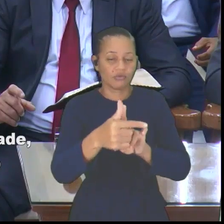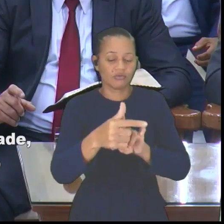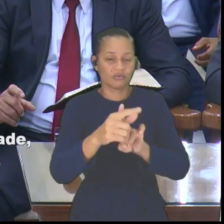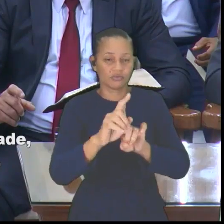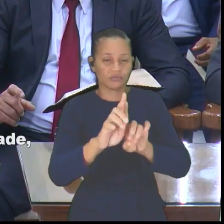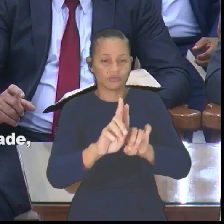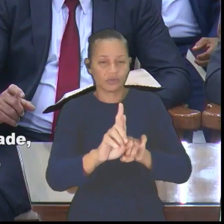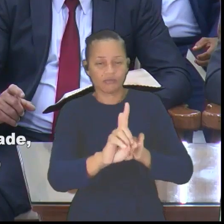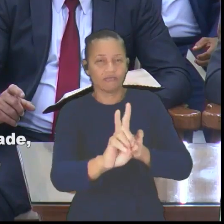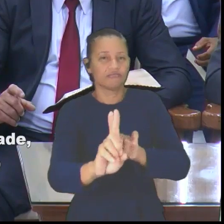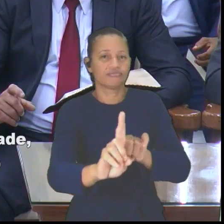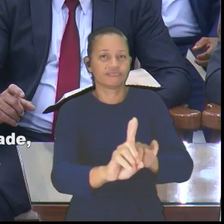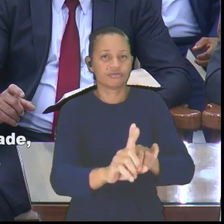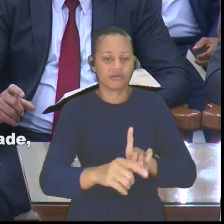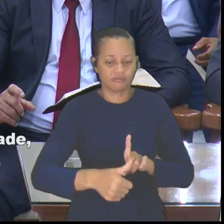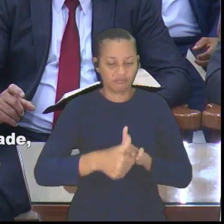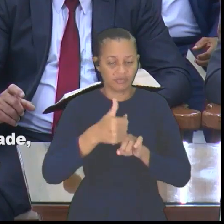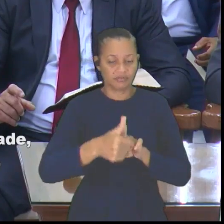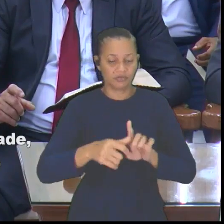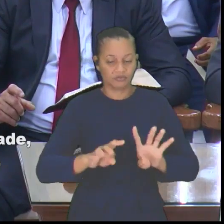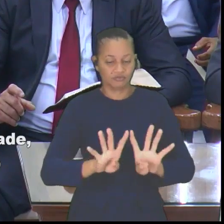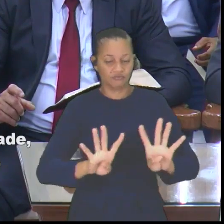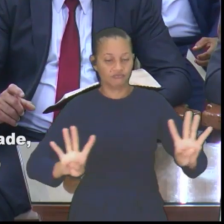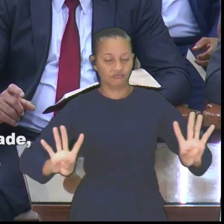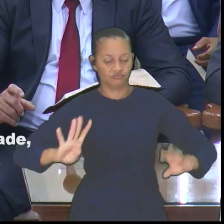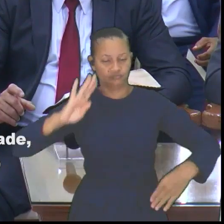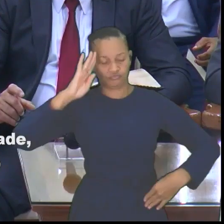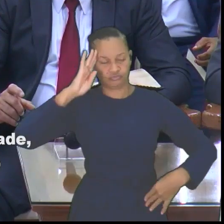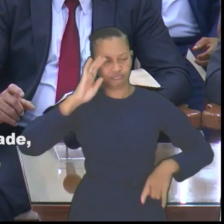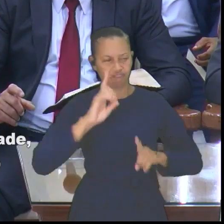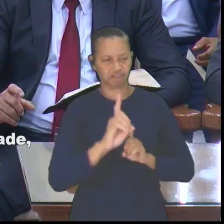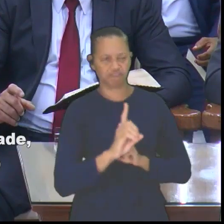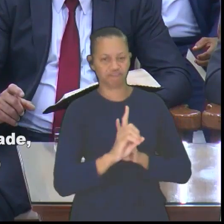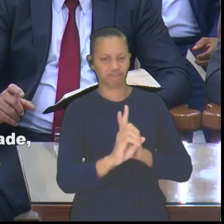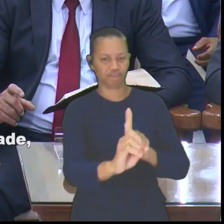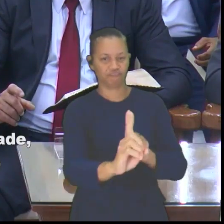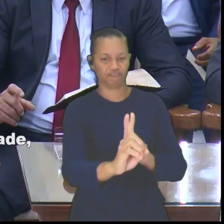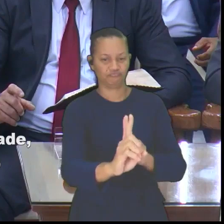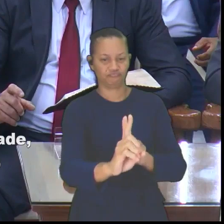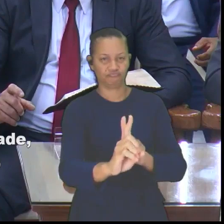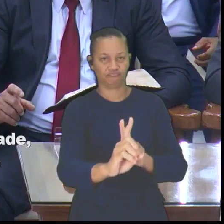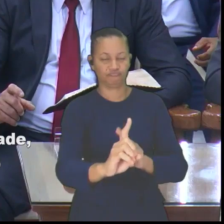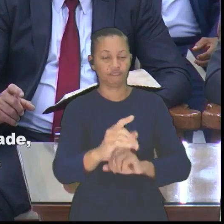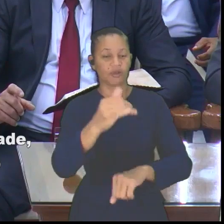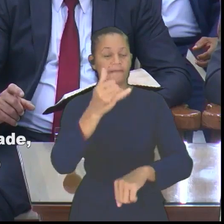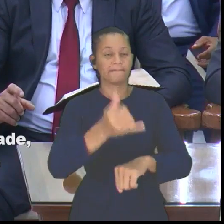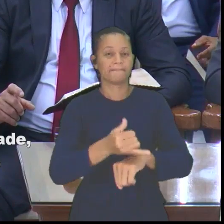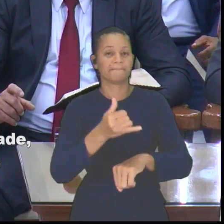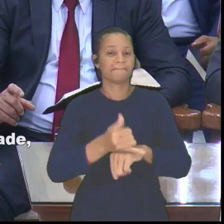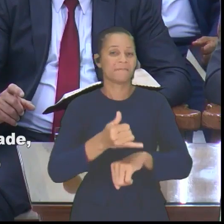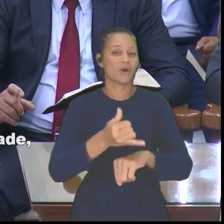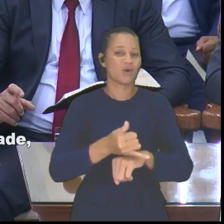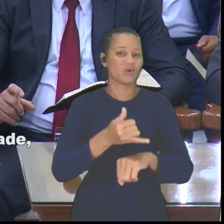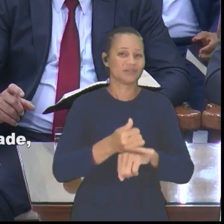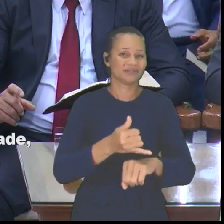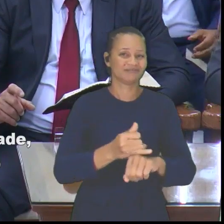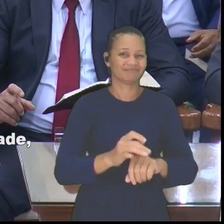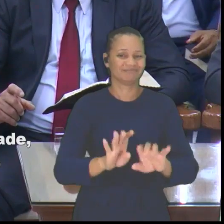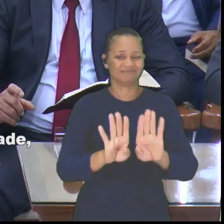passando, a primeira e a segunda guarda, chegaram à porta de